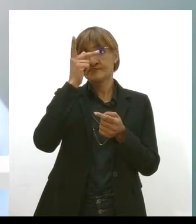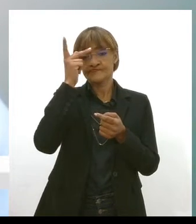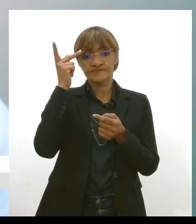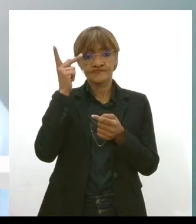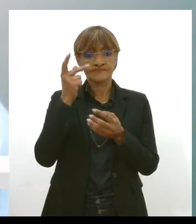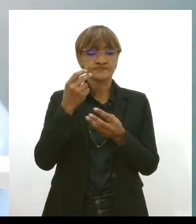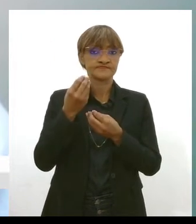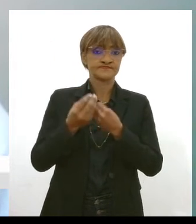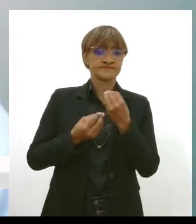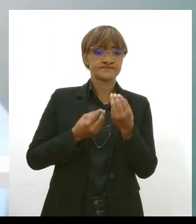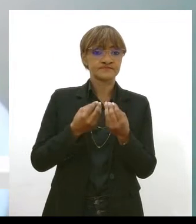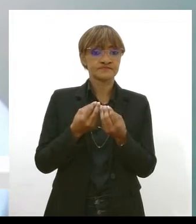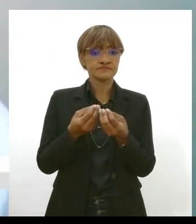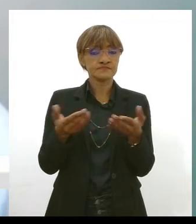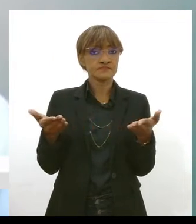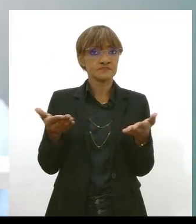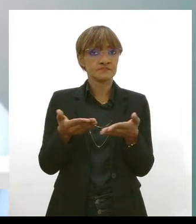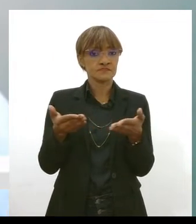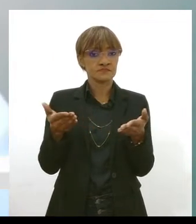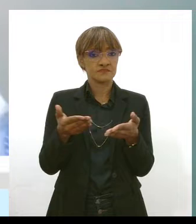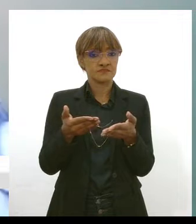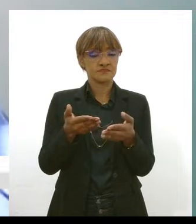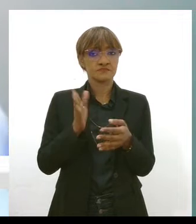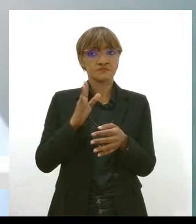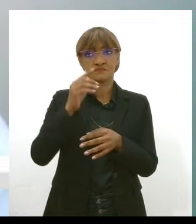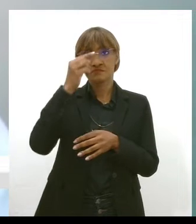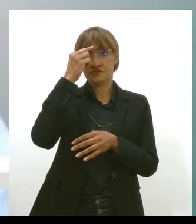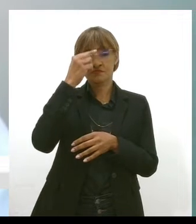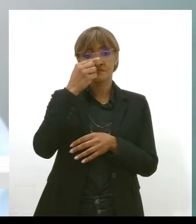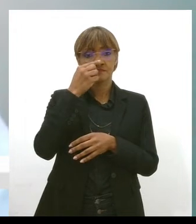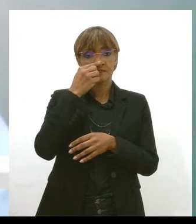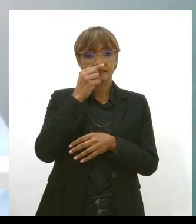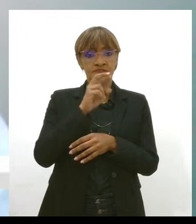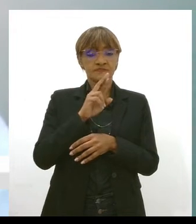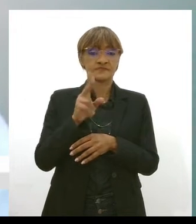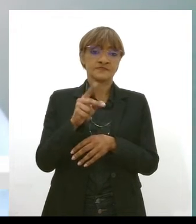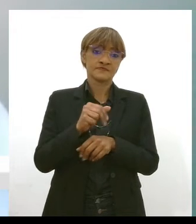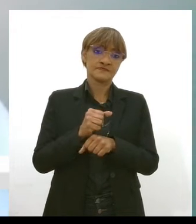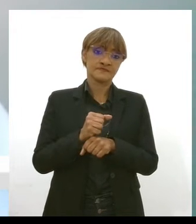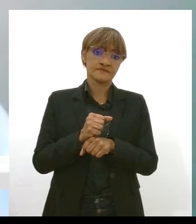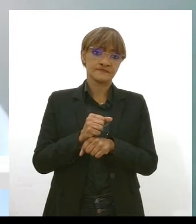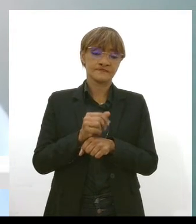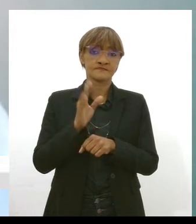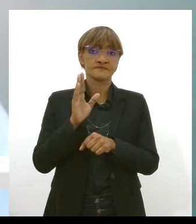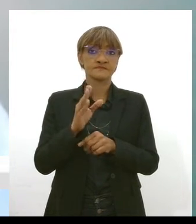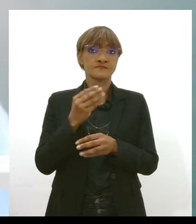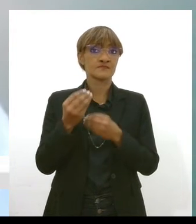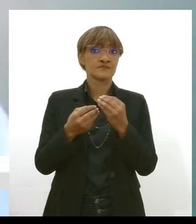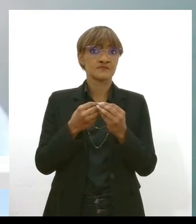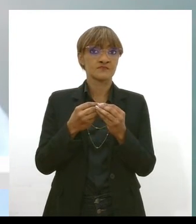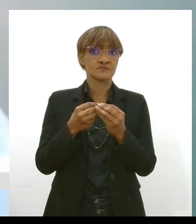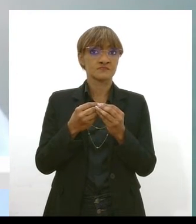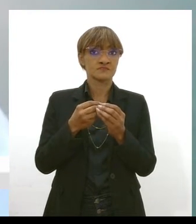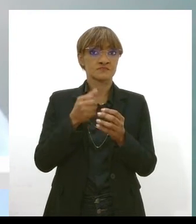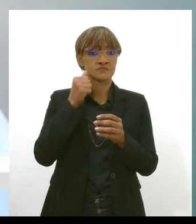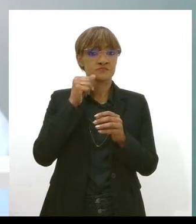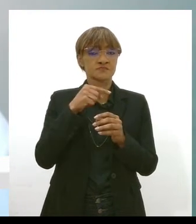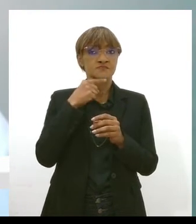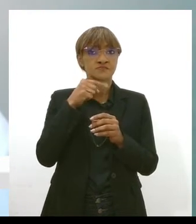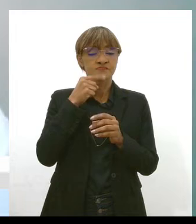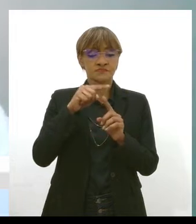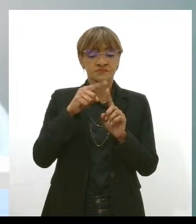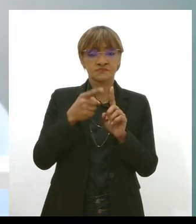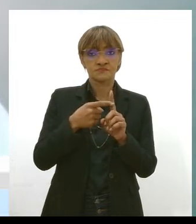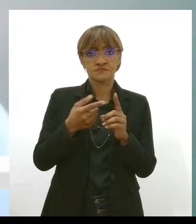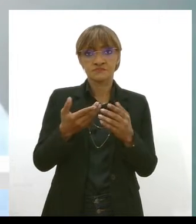um outro perfil, que seria ambulatórios de infertilidade, né? Cirurgias ginecológicas